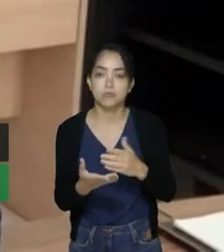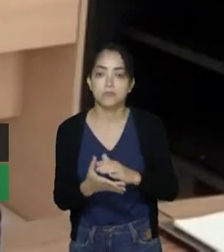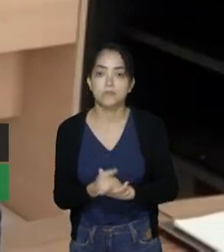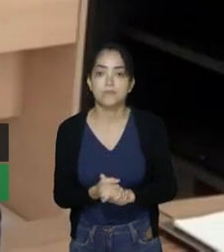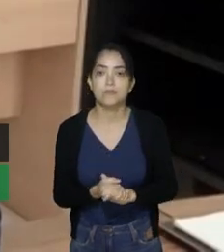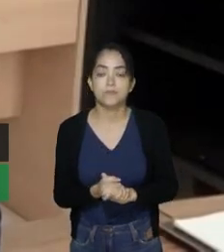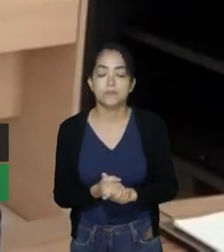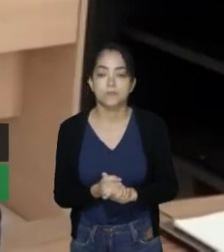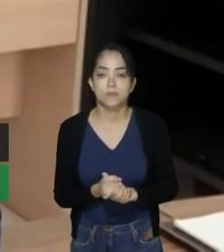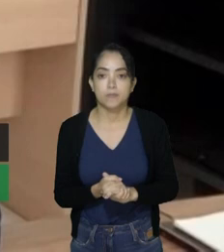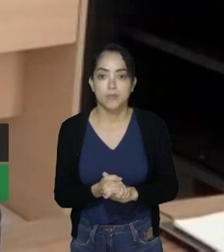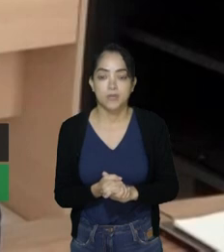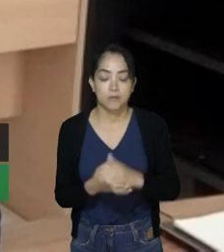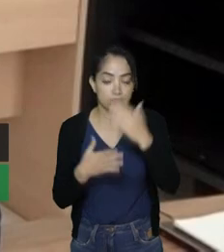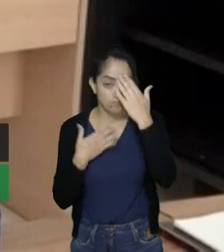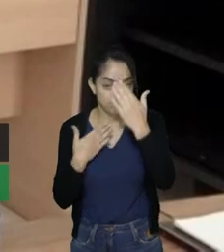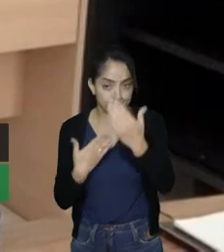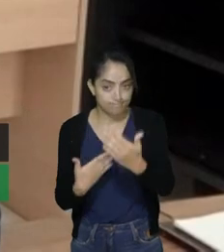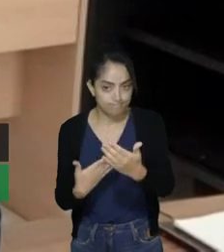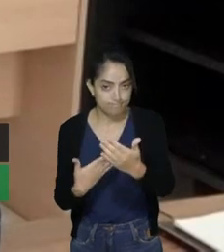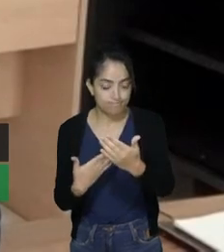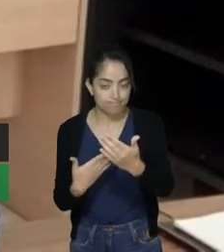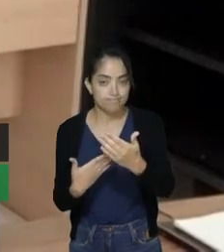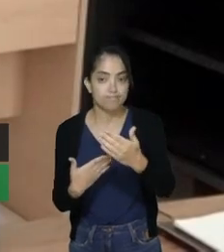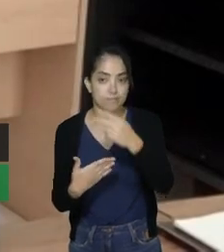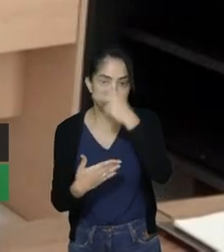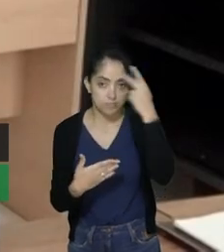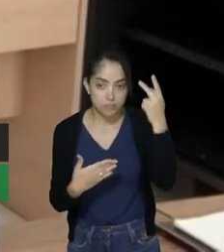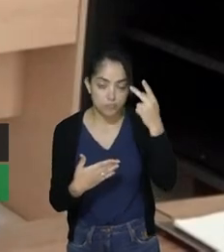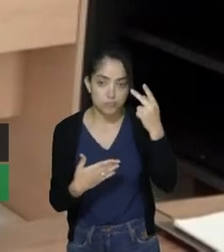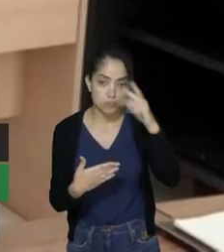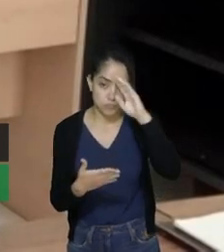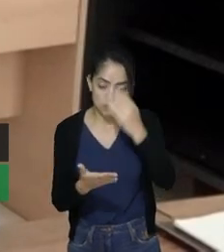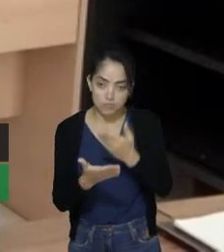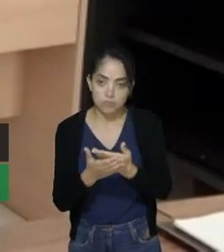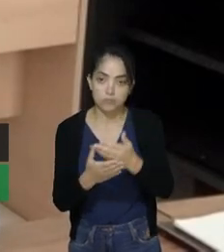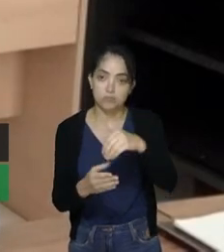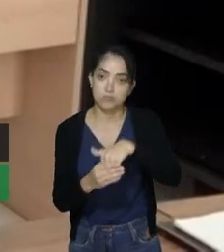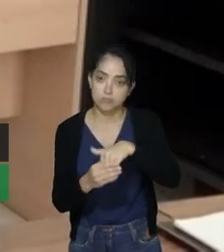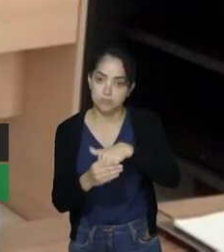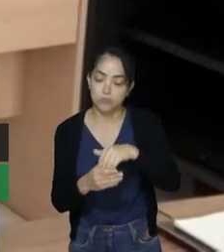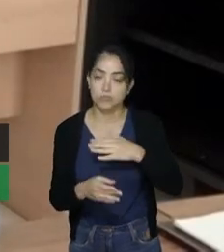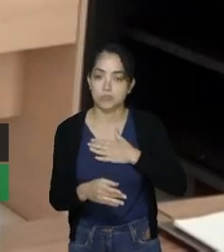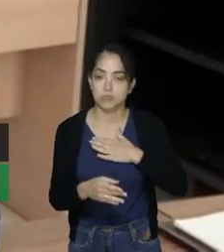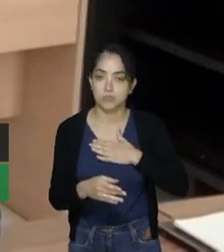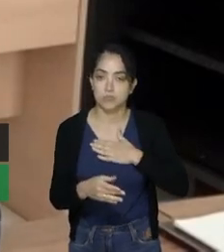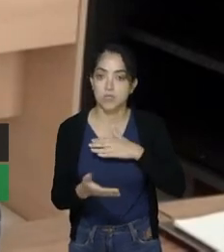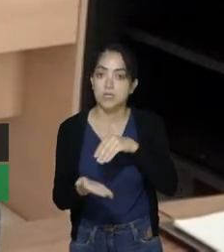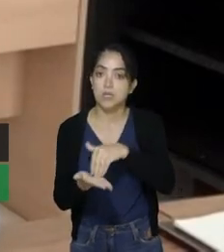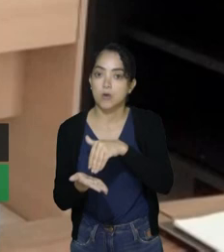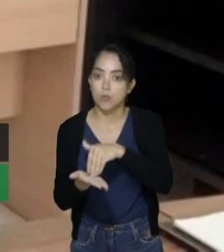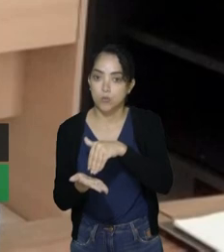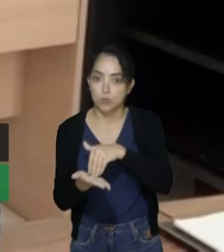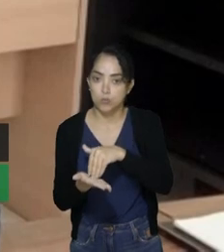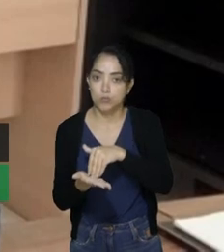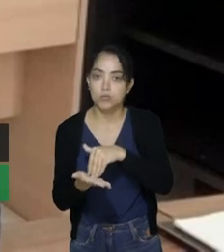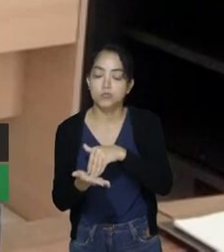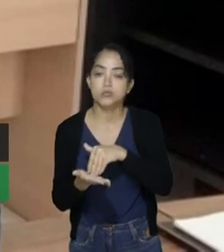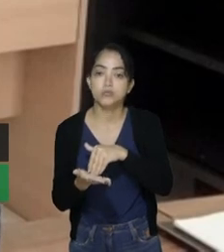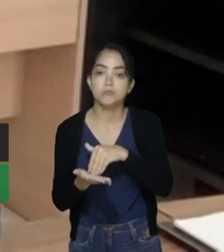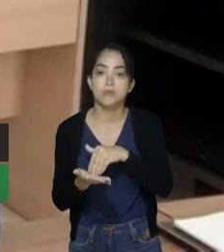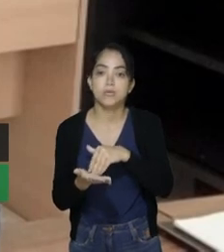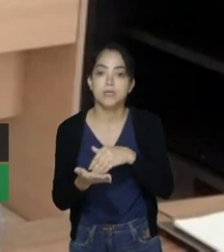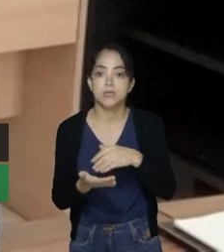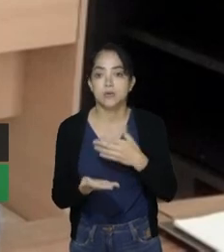Juventude. Obrigado aos eleitores, né? Só na minha última eleição como candidato a senador, quase 500 mil de